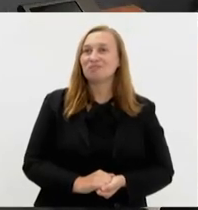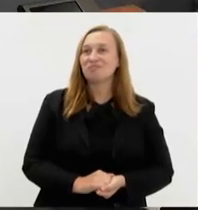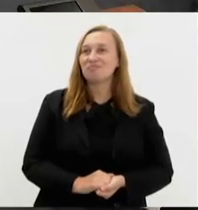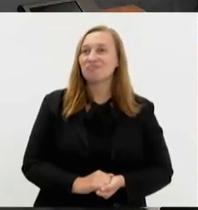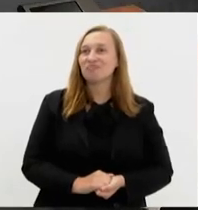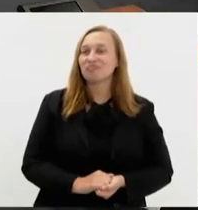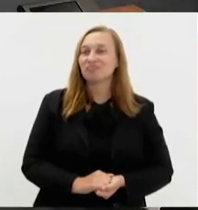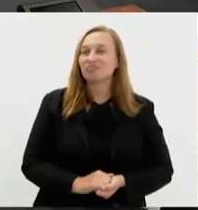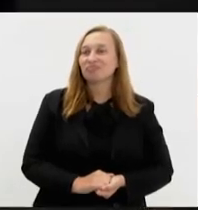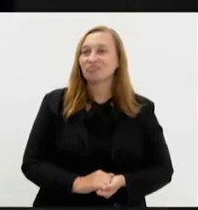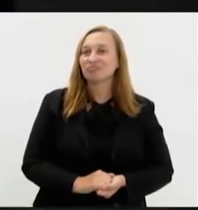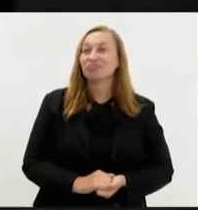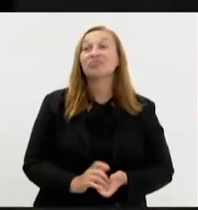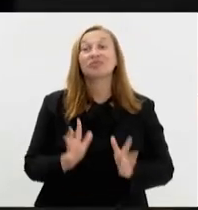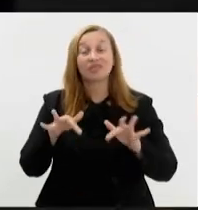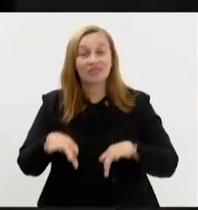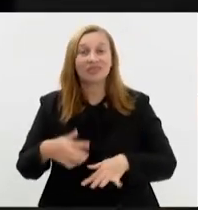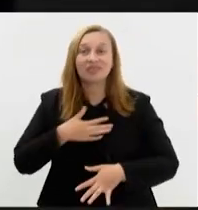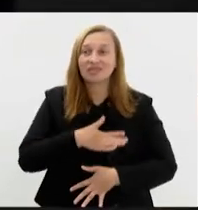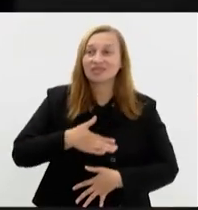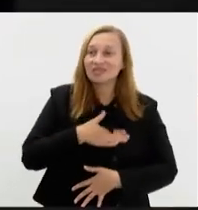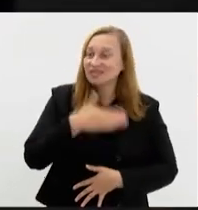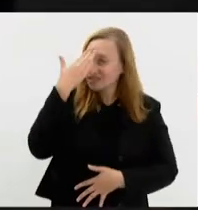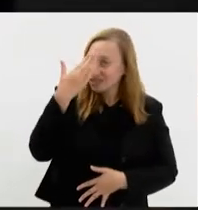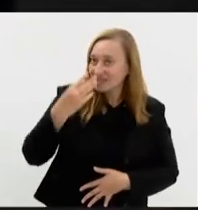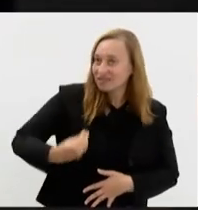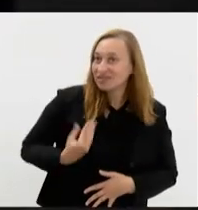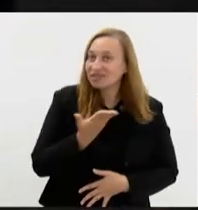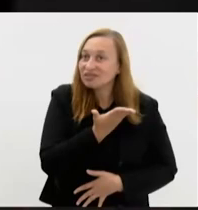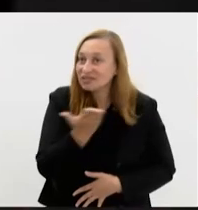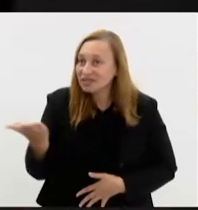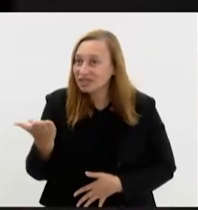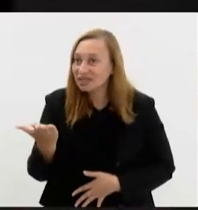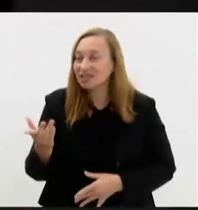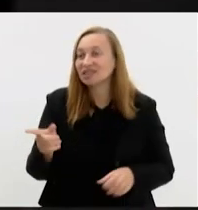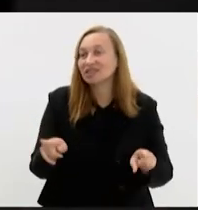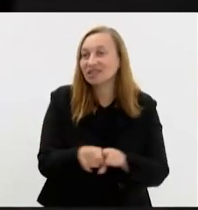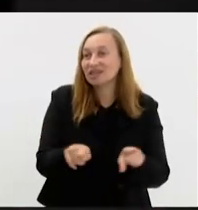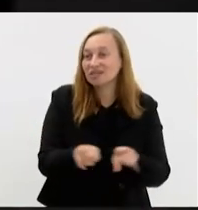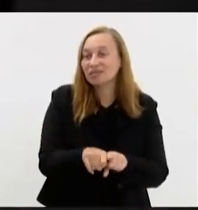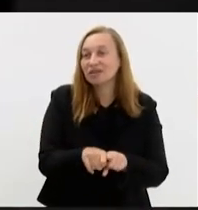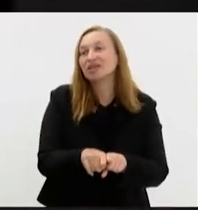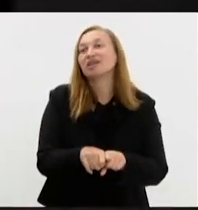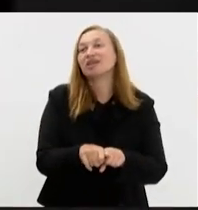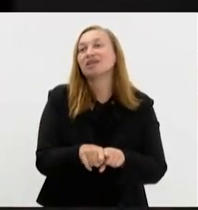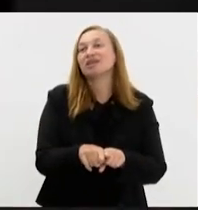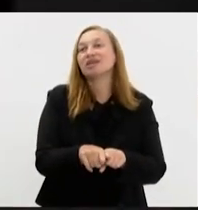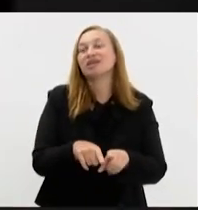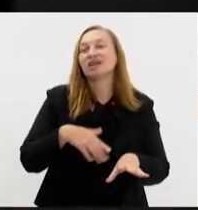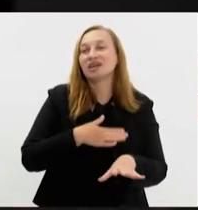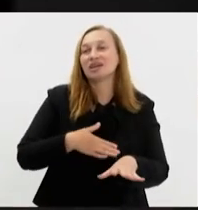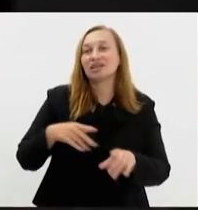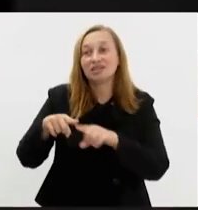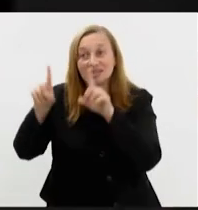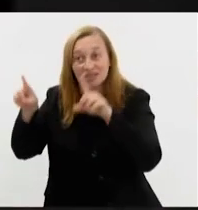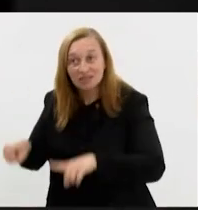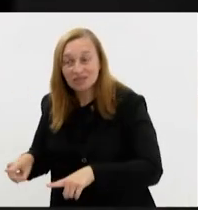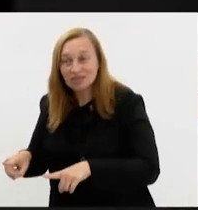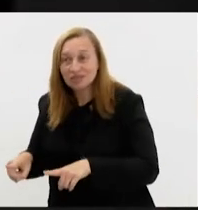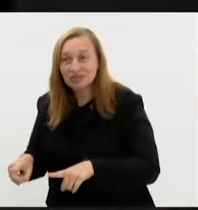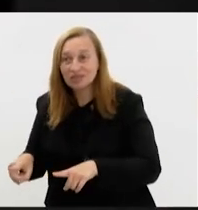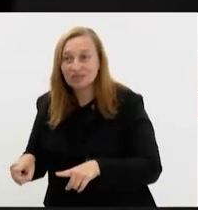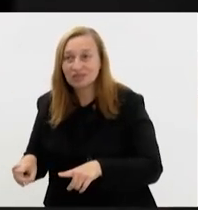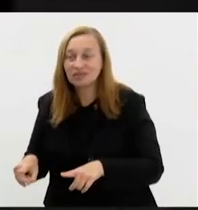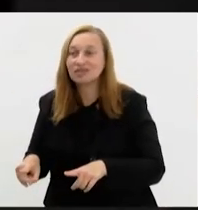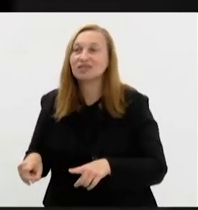obrigado e finalizando eu gostaria de agradecer a presença de todos também não posso deixar de agradecer aos nossos servidores que contribuíram para